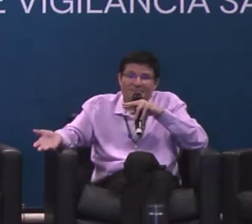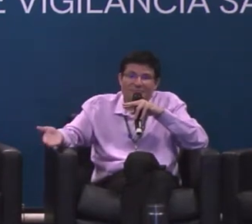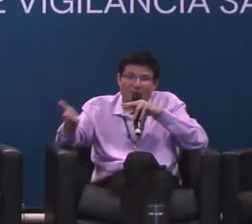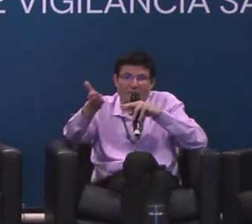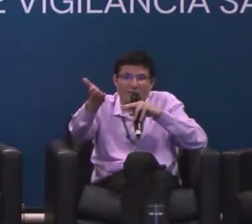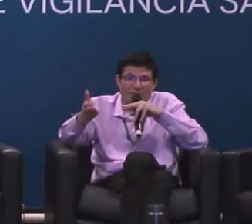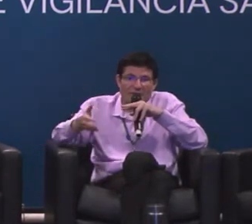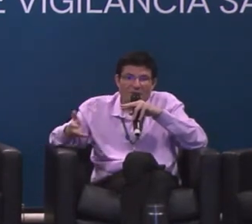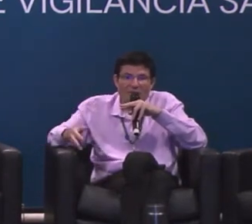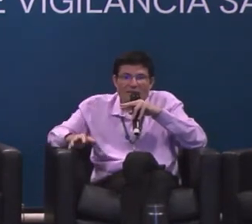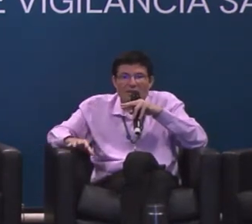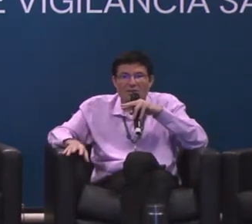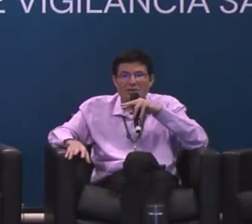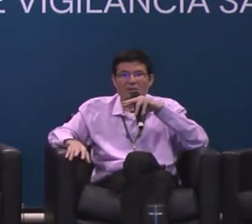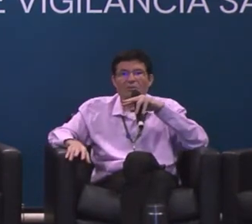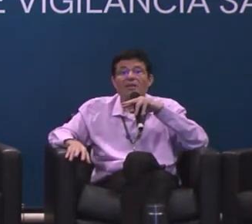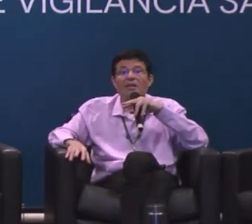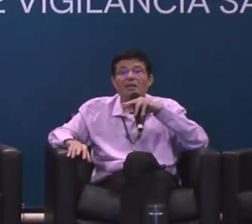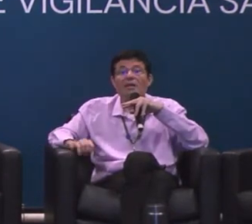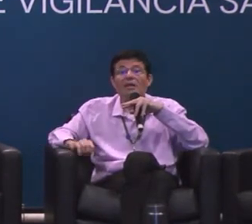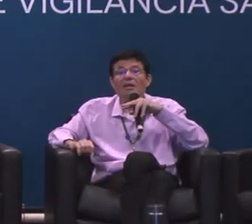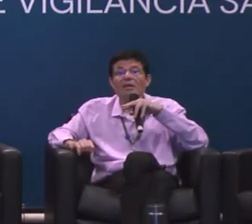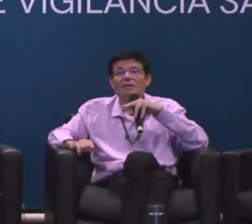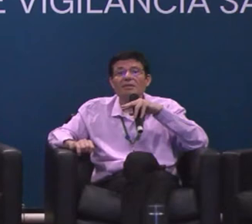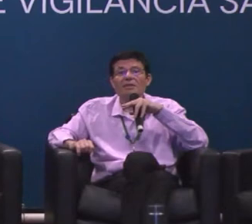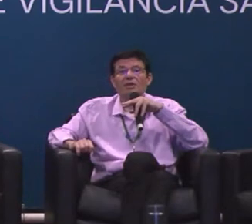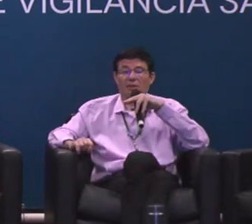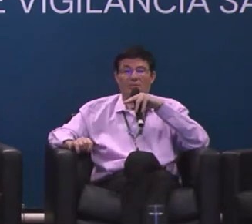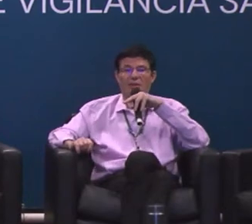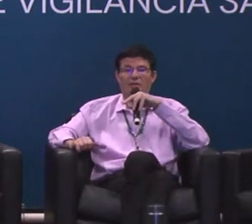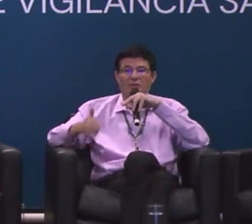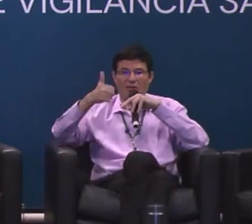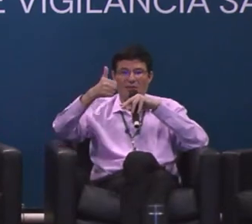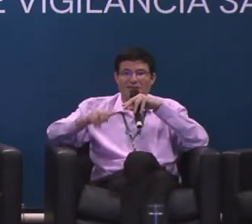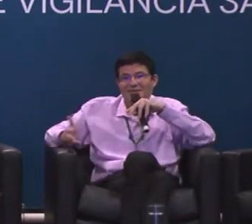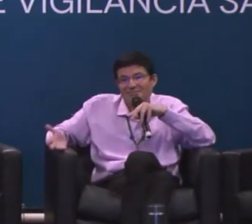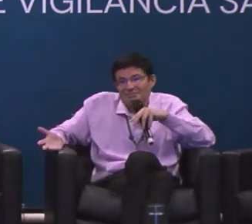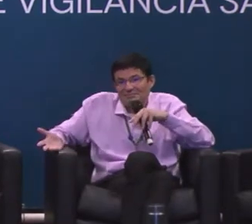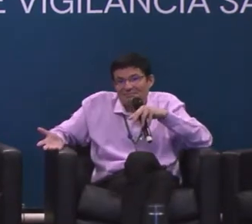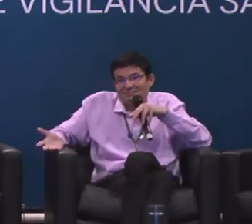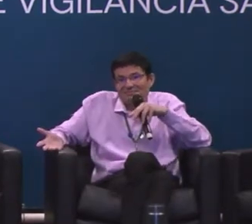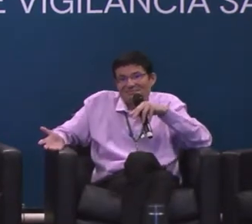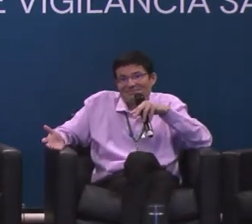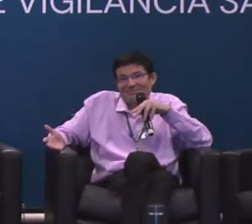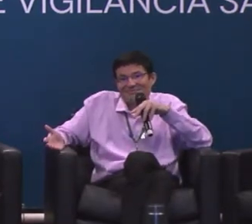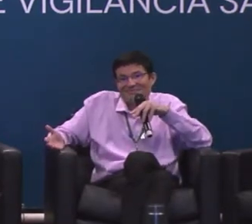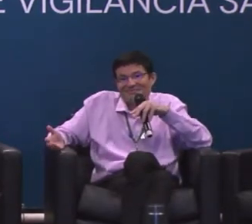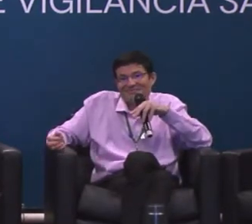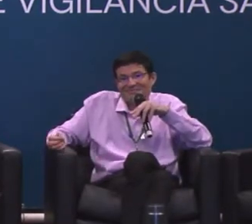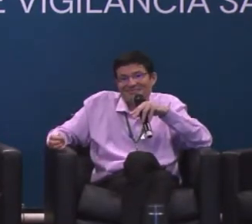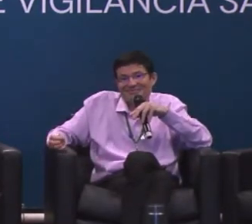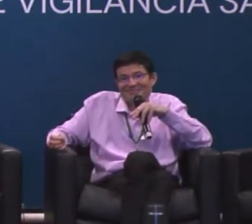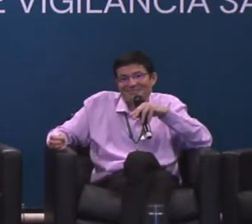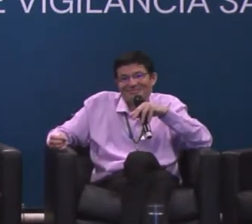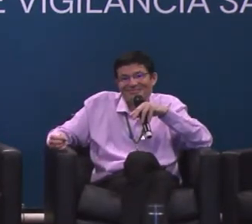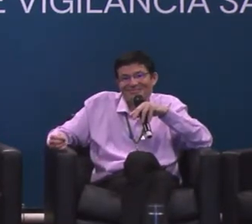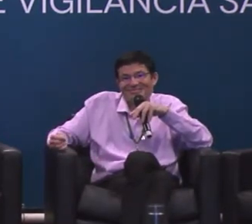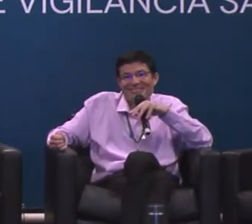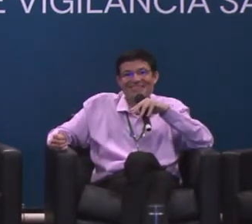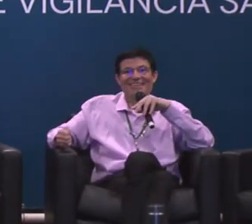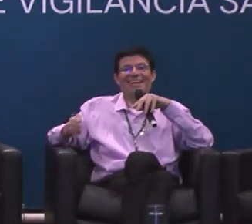pode acontecer com vocês. Ó, não, como é que é? Ah, essa é a norma. Tá, beleza, ok. Não, acontecer com certeza vai, nem que seja a